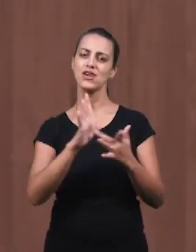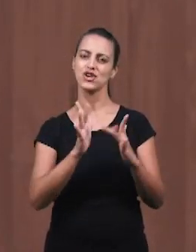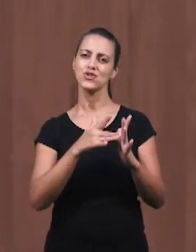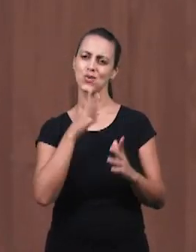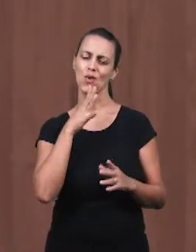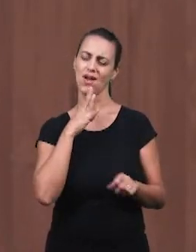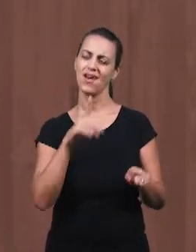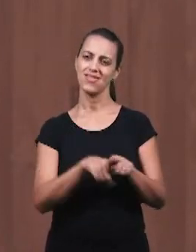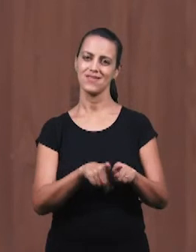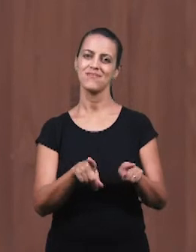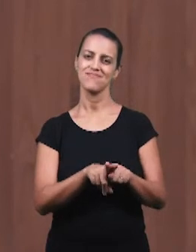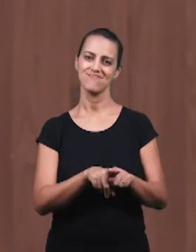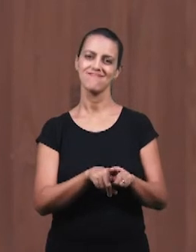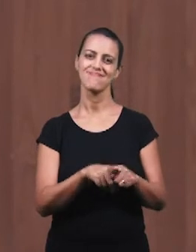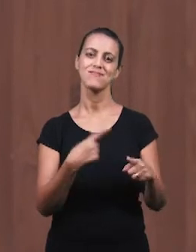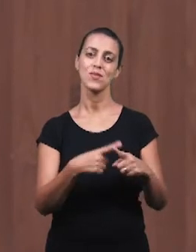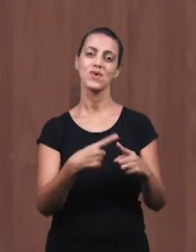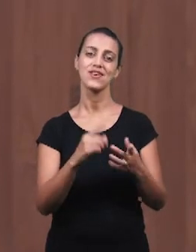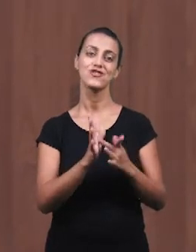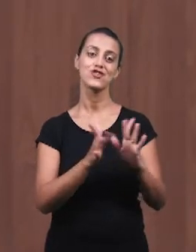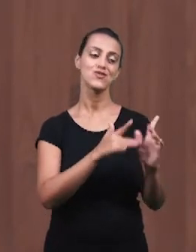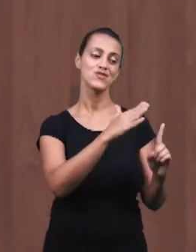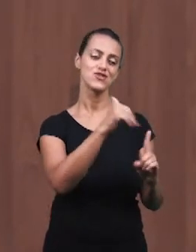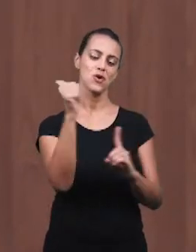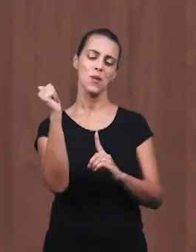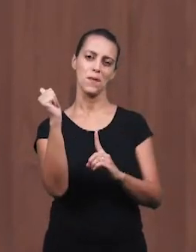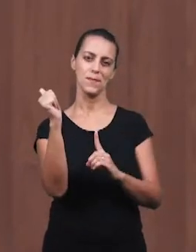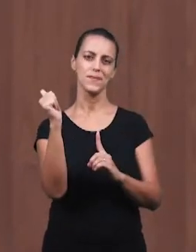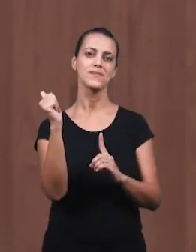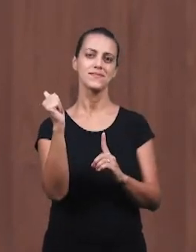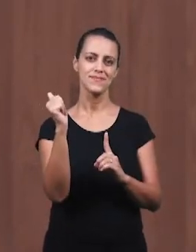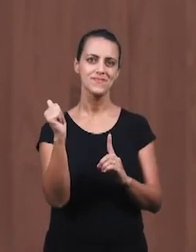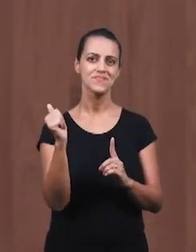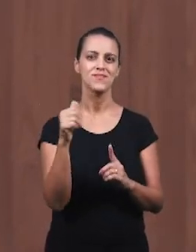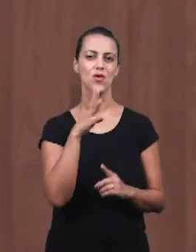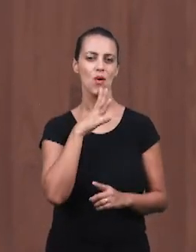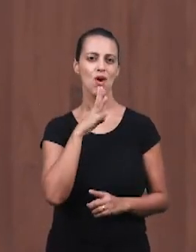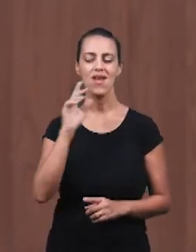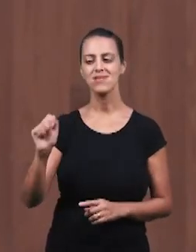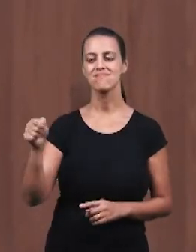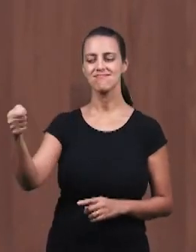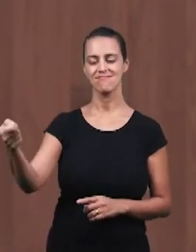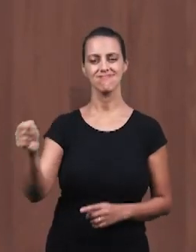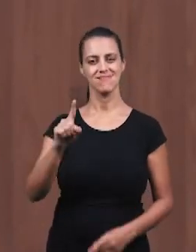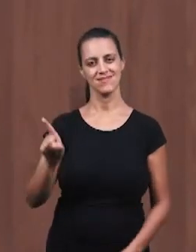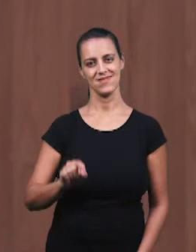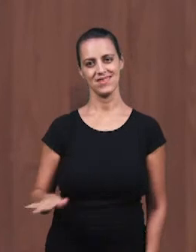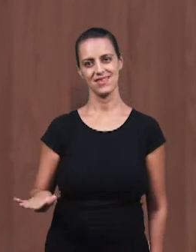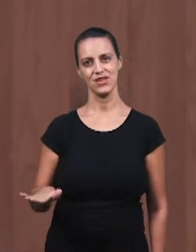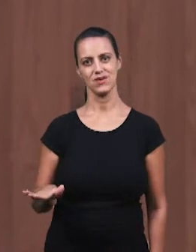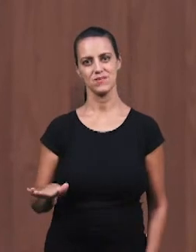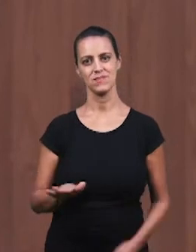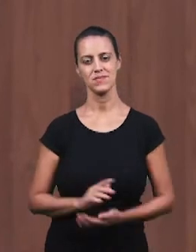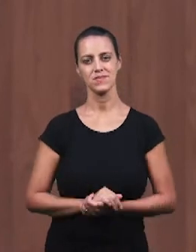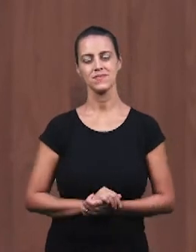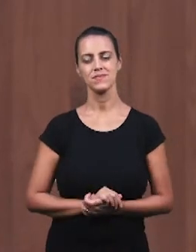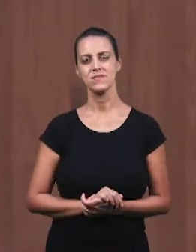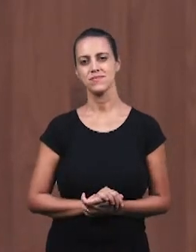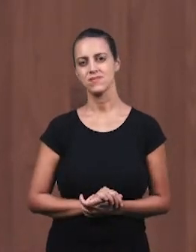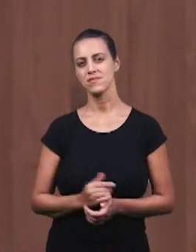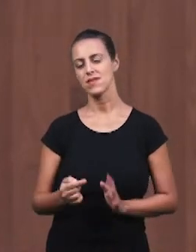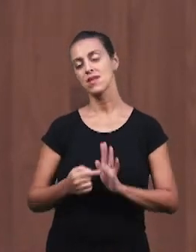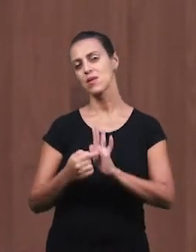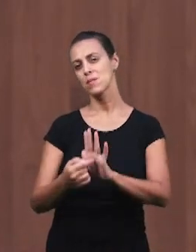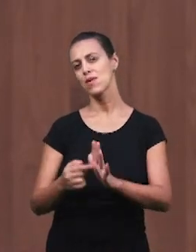Jesus tinha conhecimento, né? Pelo chamado, ele tinha também o conhecimento do nome de Zaqueu, mostrando ali,